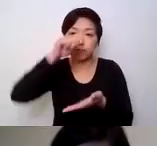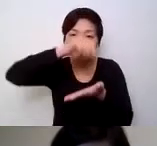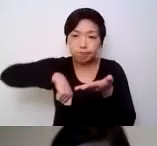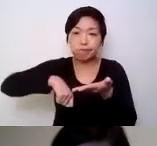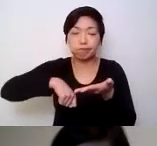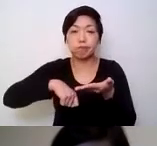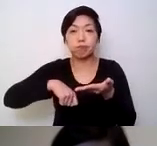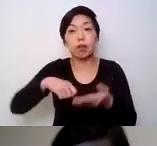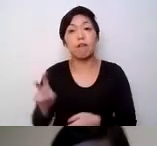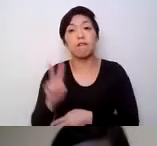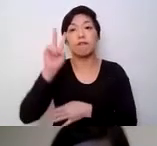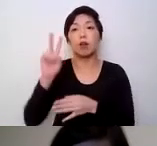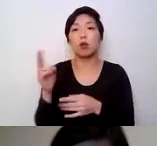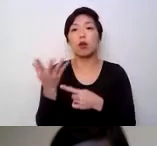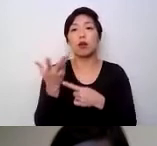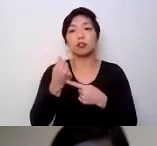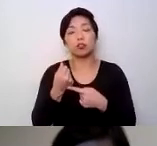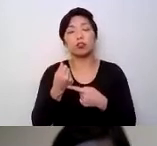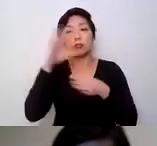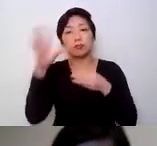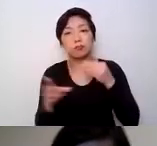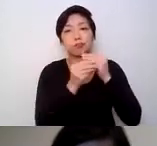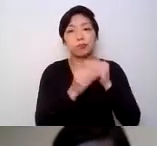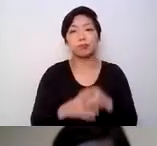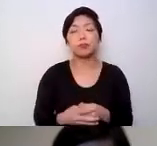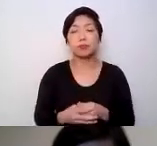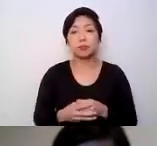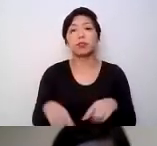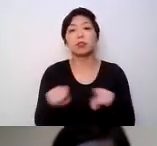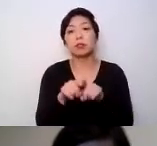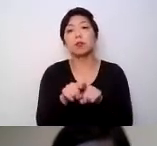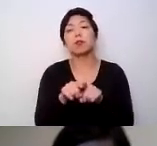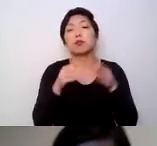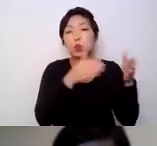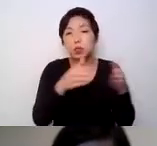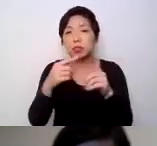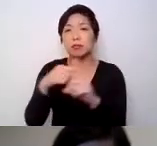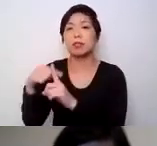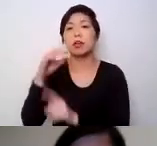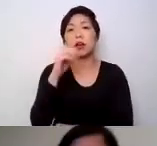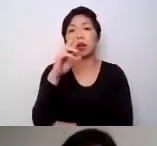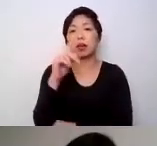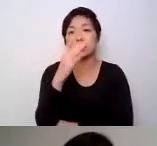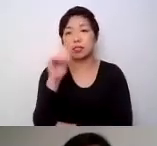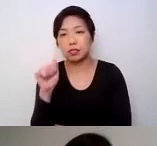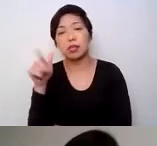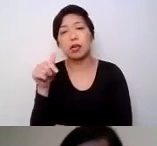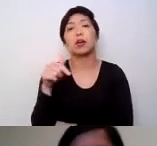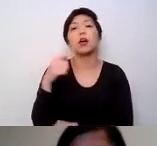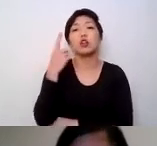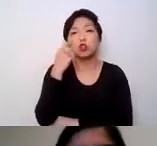um valor artístico agregado nesses espaços tem o cemitério do Araçá o São Paulo o Chora Menino o Quinta